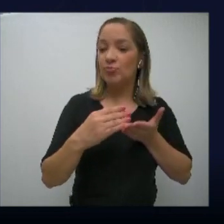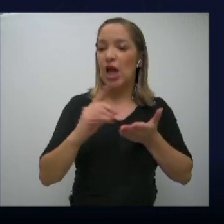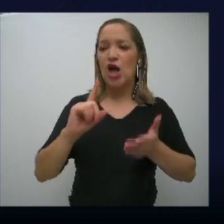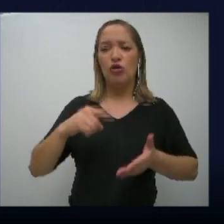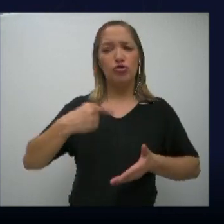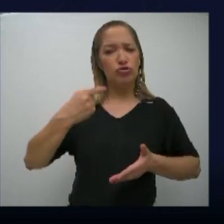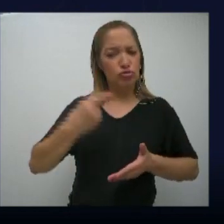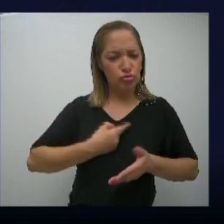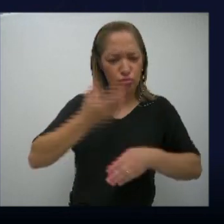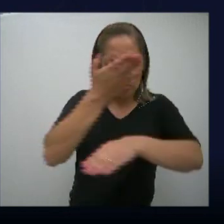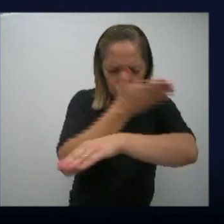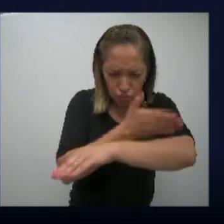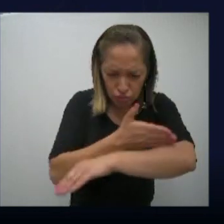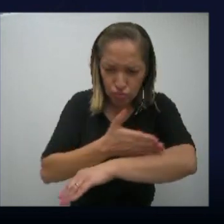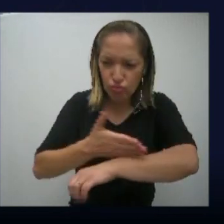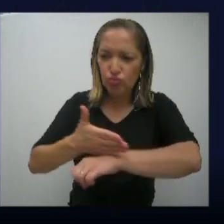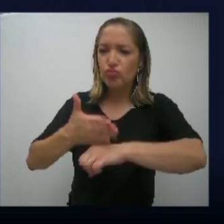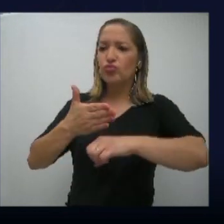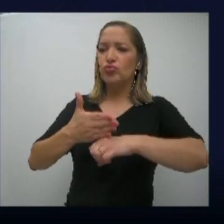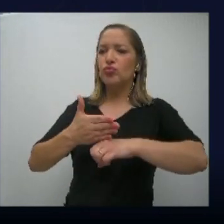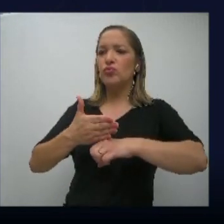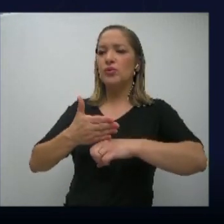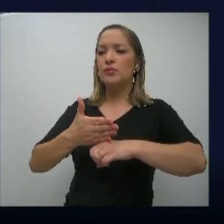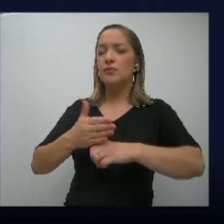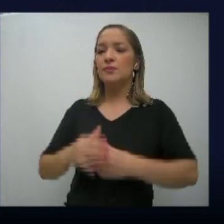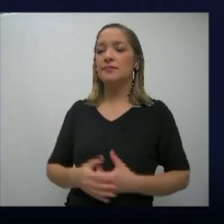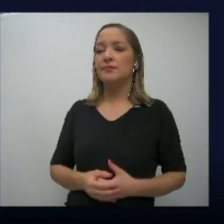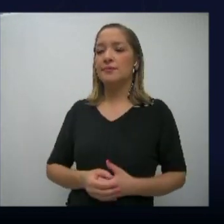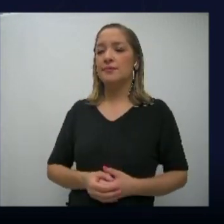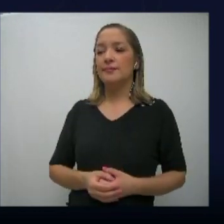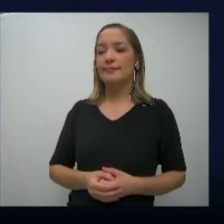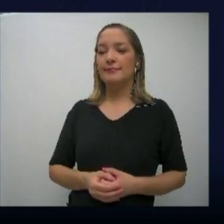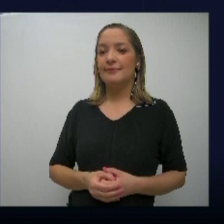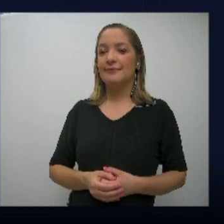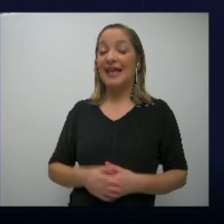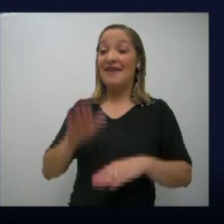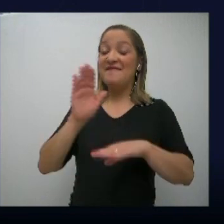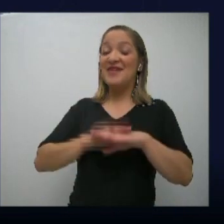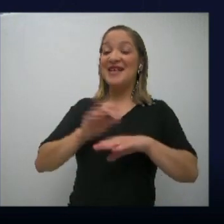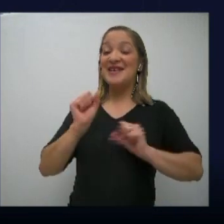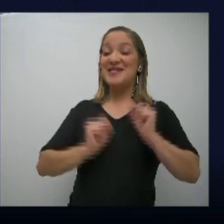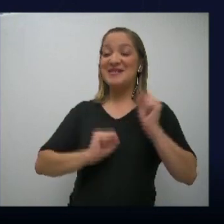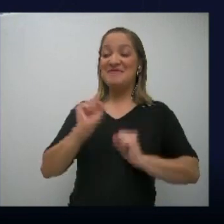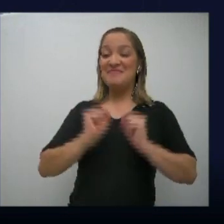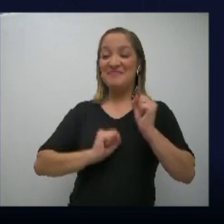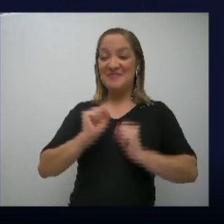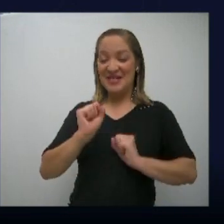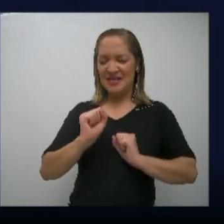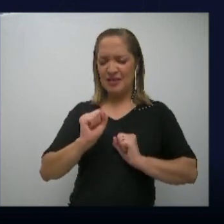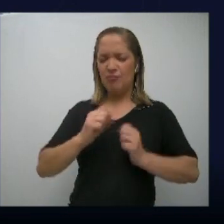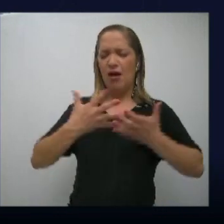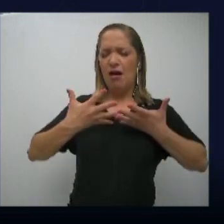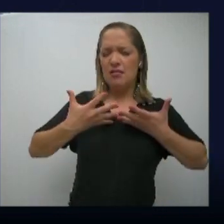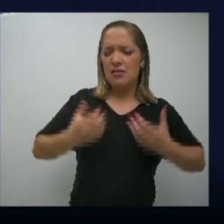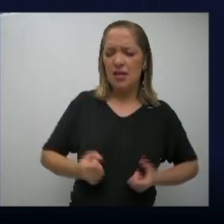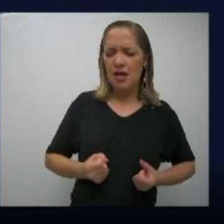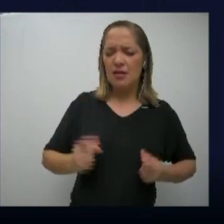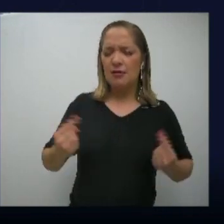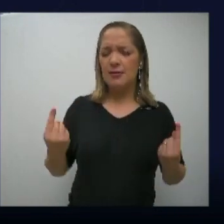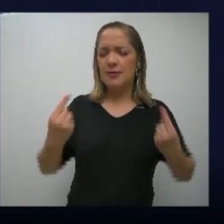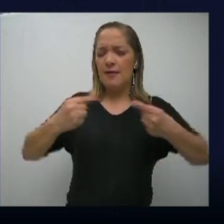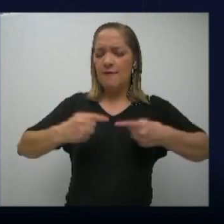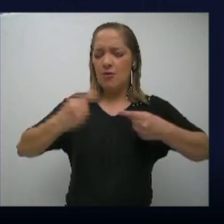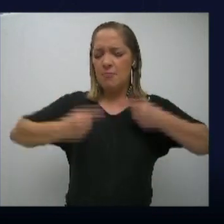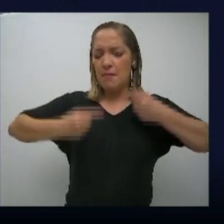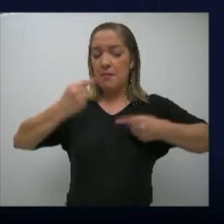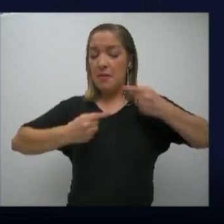nosso né bacia direitinho de construir uma empresa que topa o desafio de competir contra os